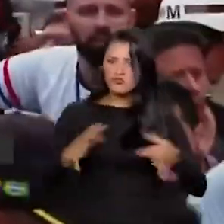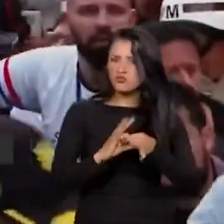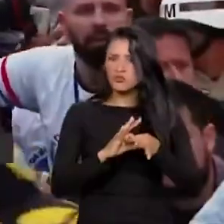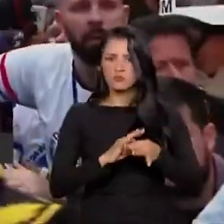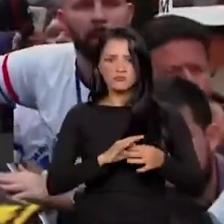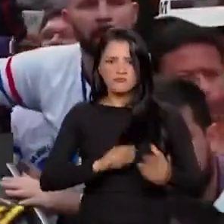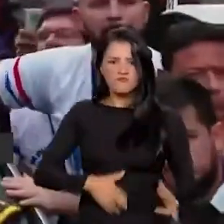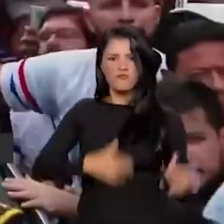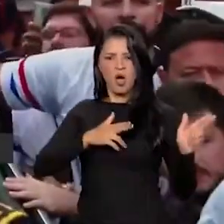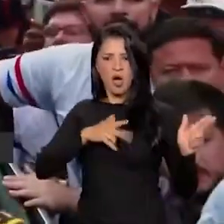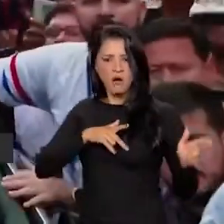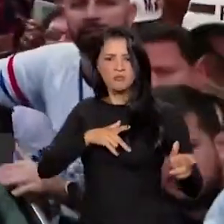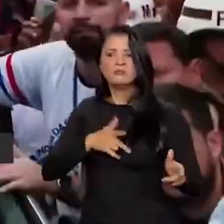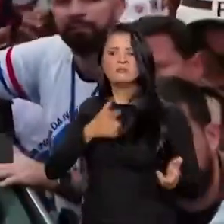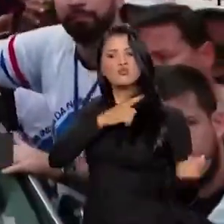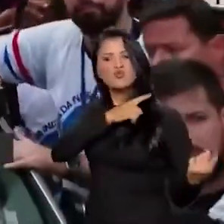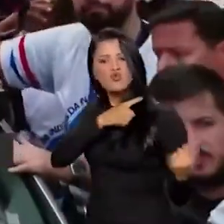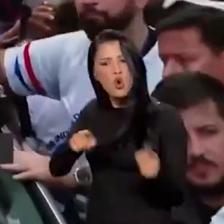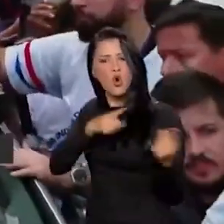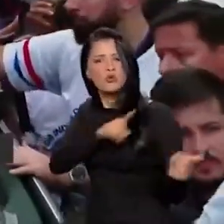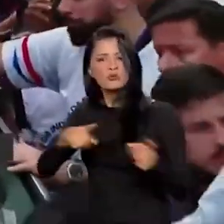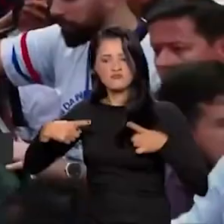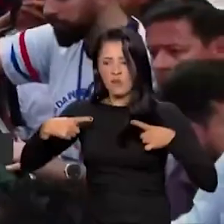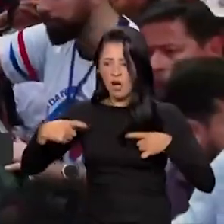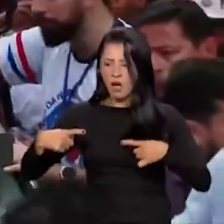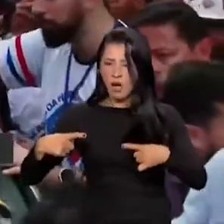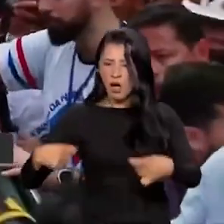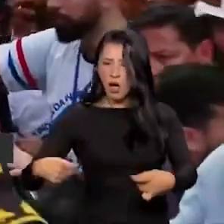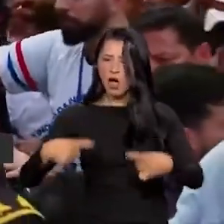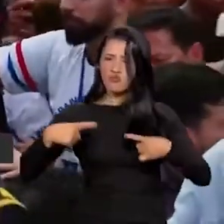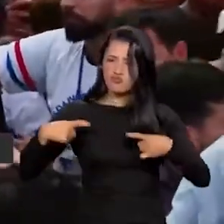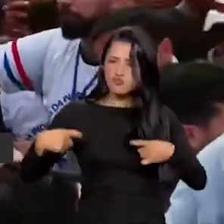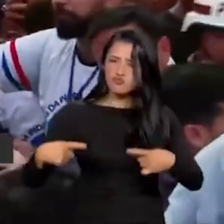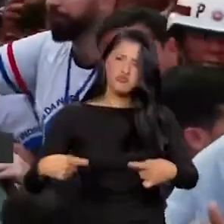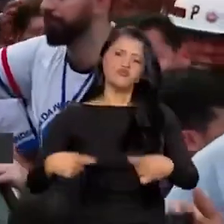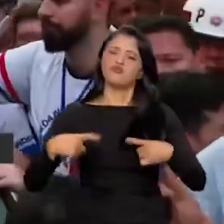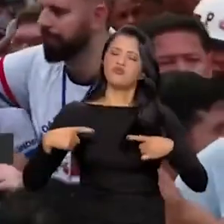armar numa batalha extensa